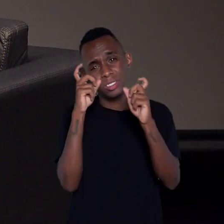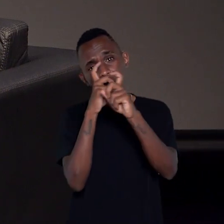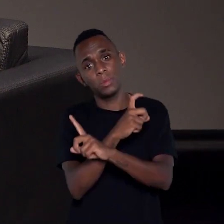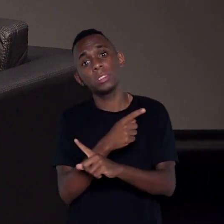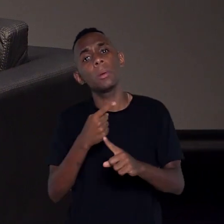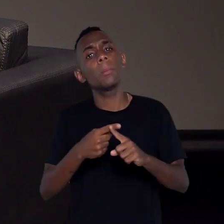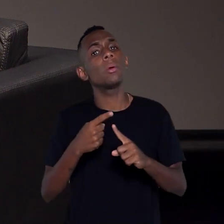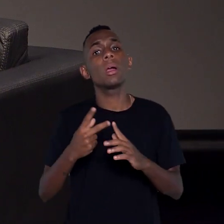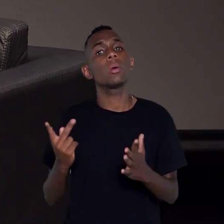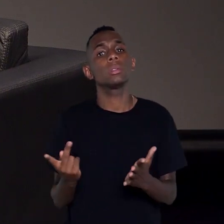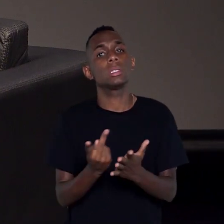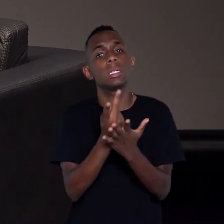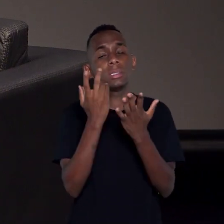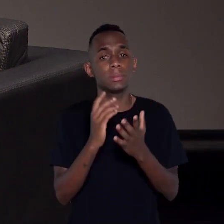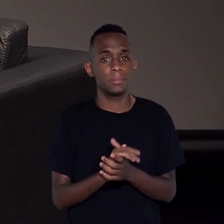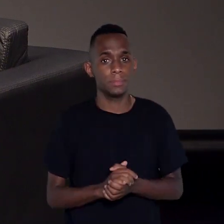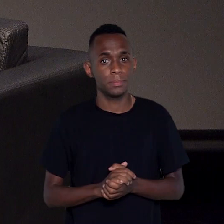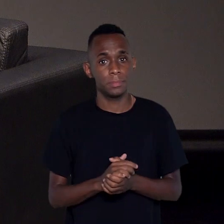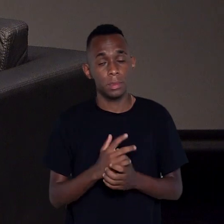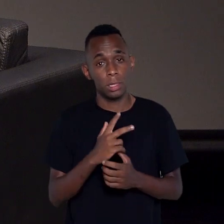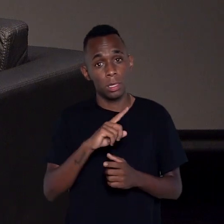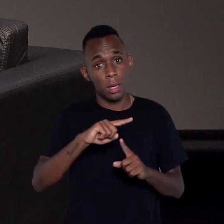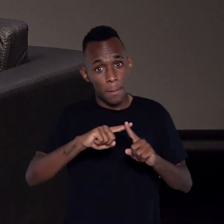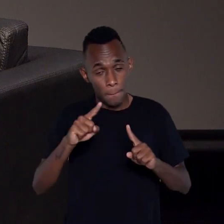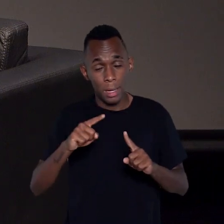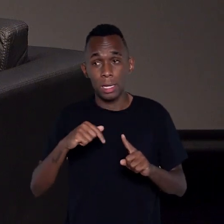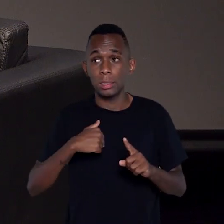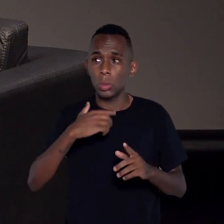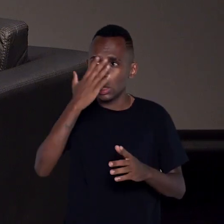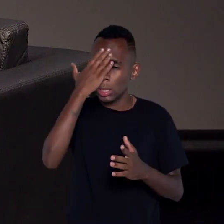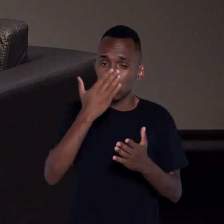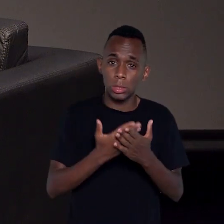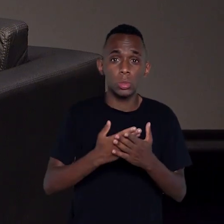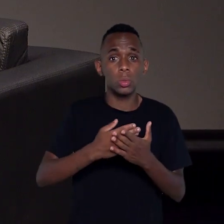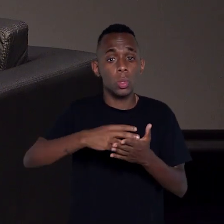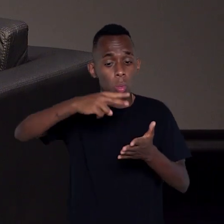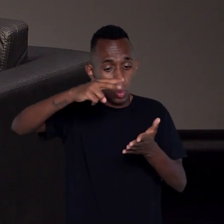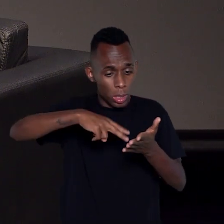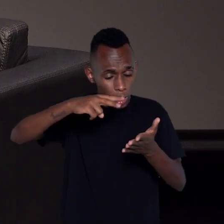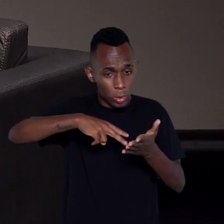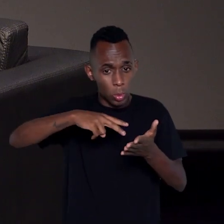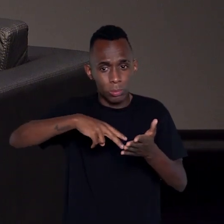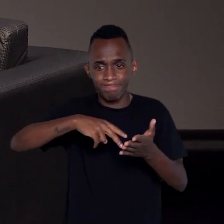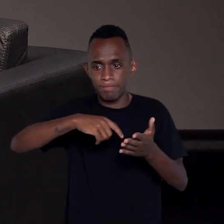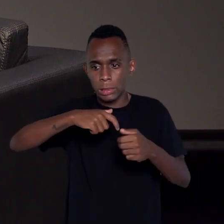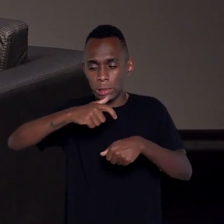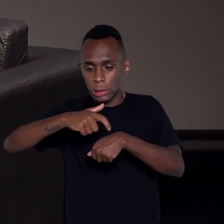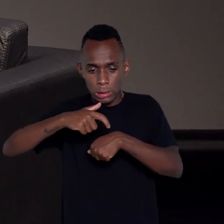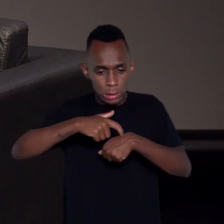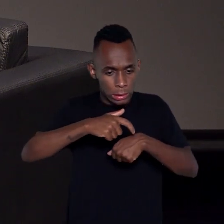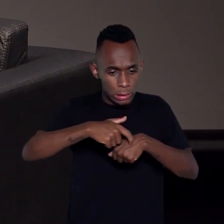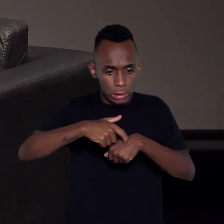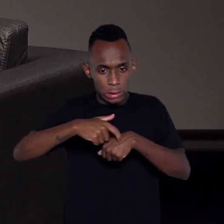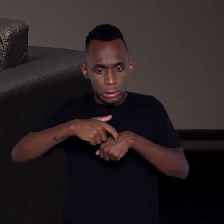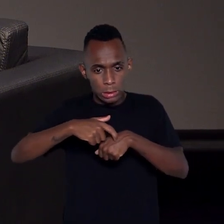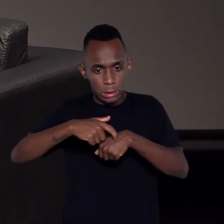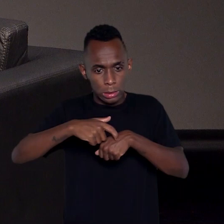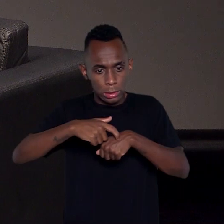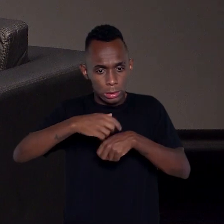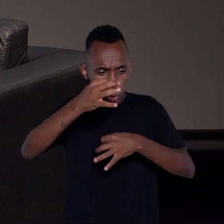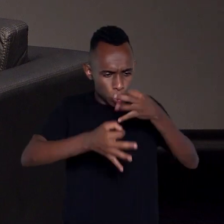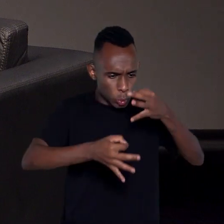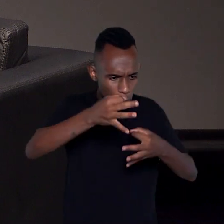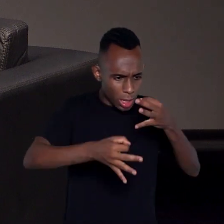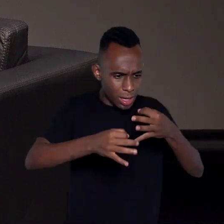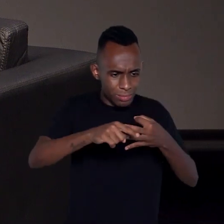infanticídio. Por que isso acontece? Mas eu acho que o leitor, em nenhum momento, vai conseguir se colocar no papel